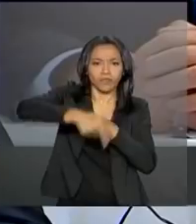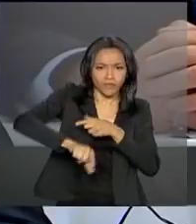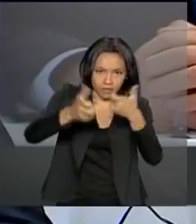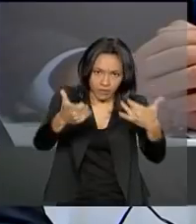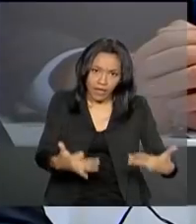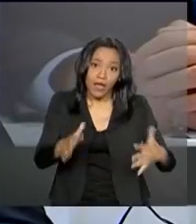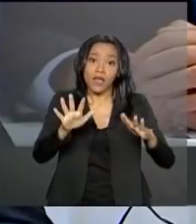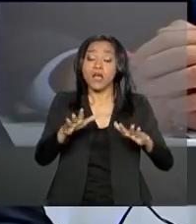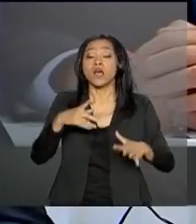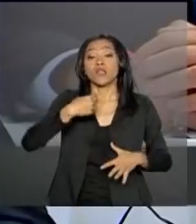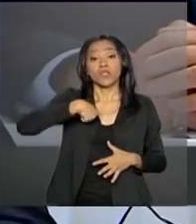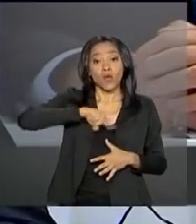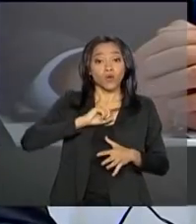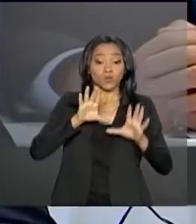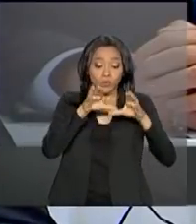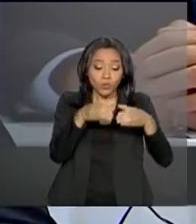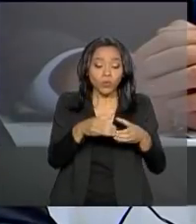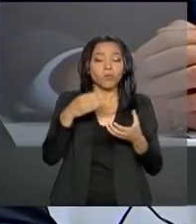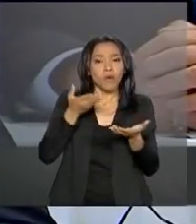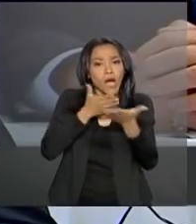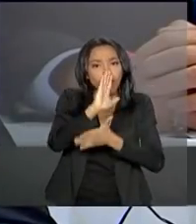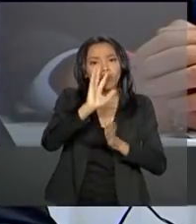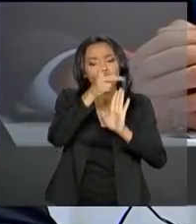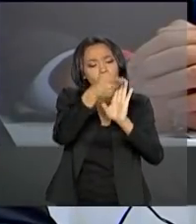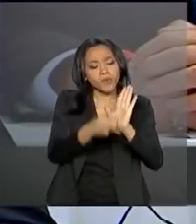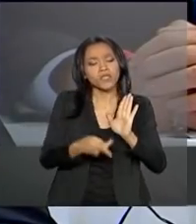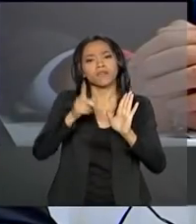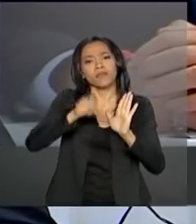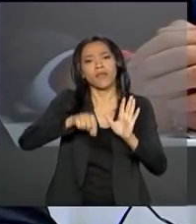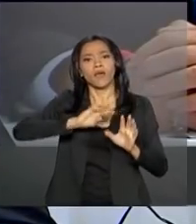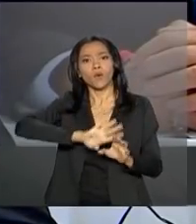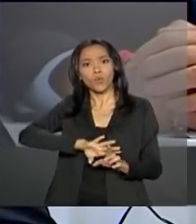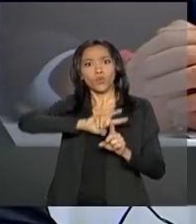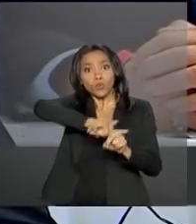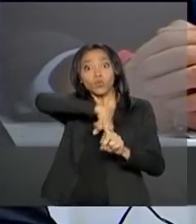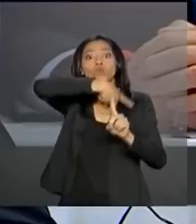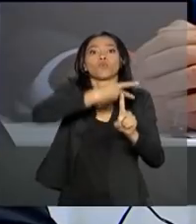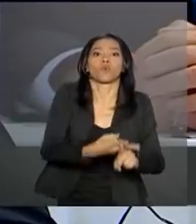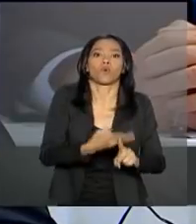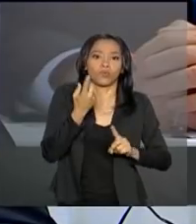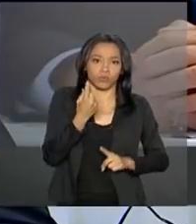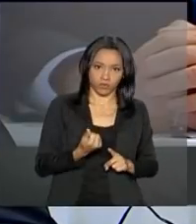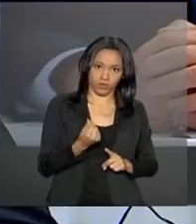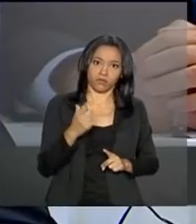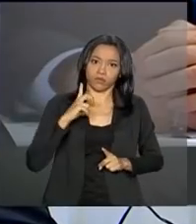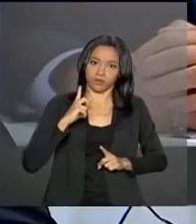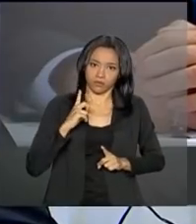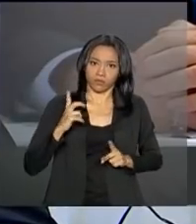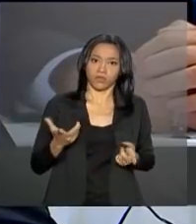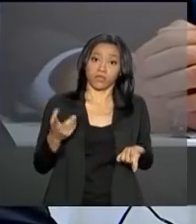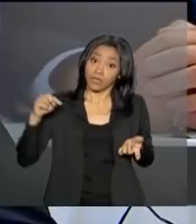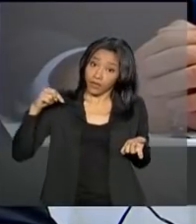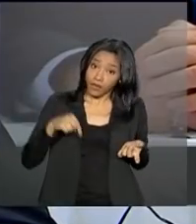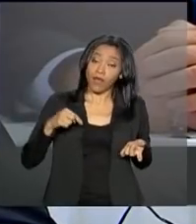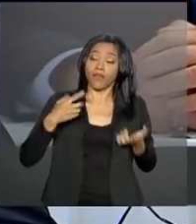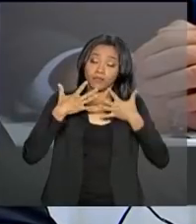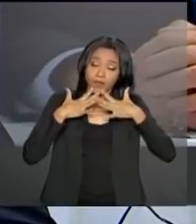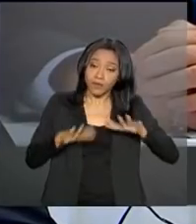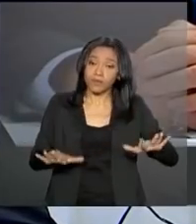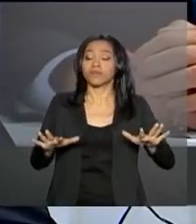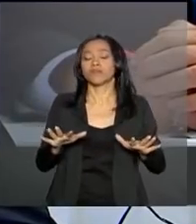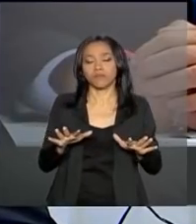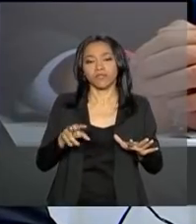aprovou o financiamento de projetos que somam quase o dobro daquele capital e essa é a tendência que deve